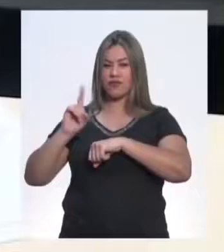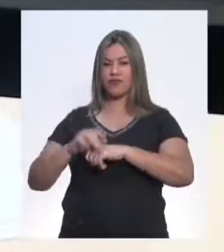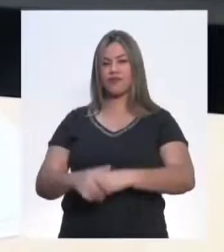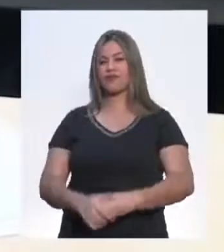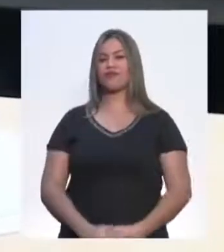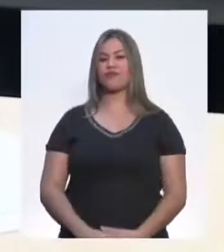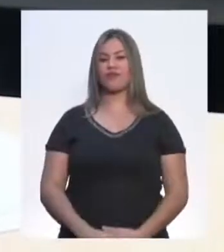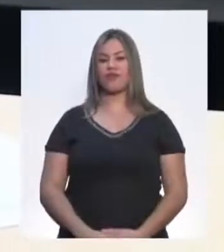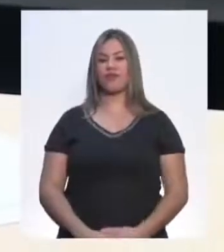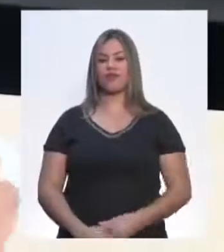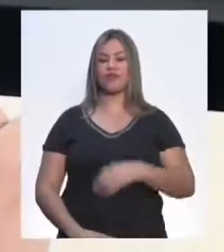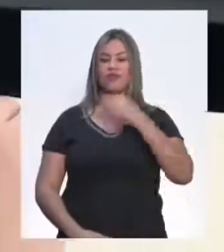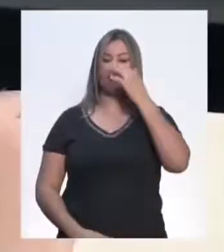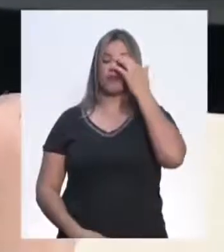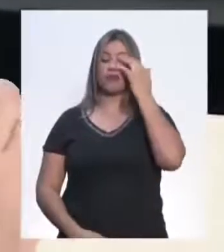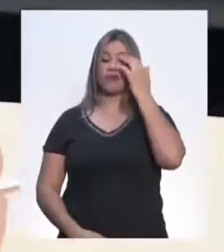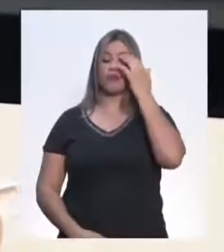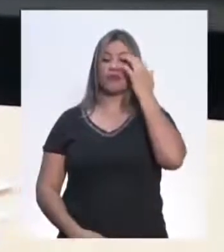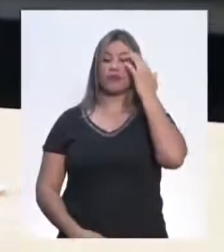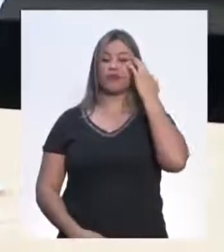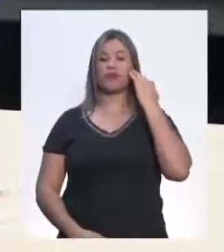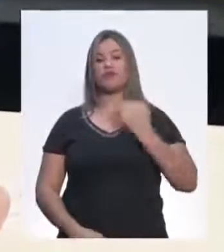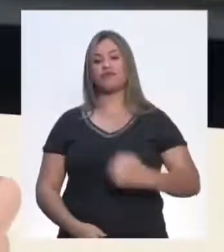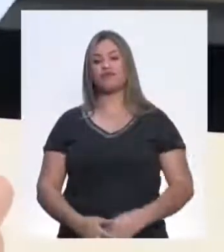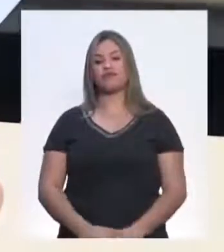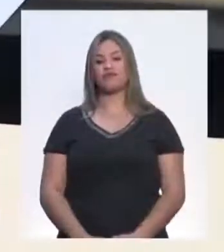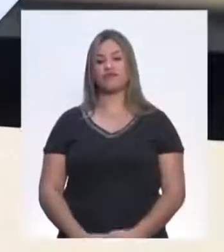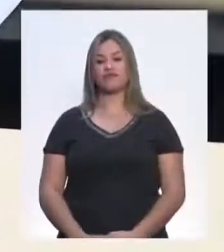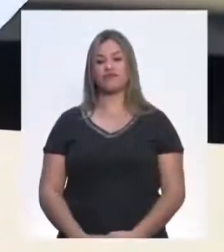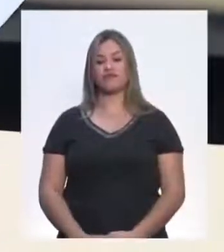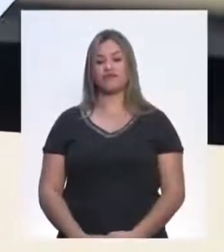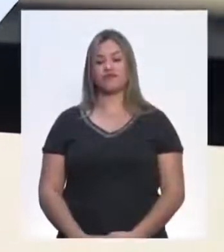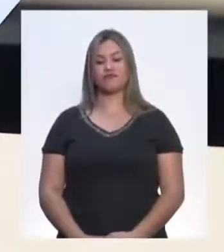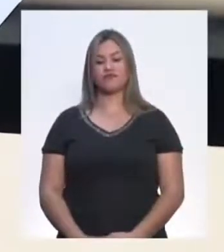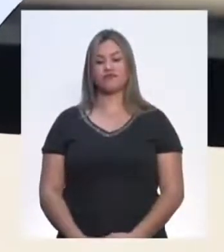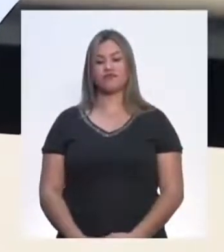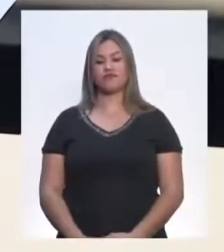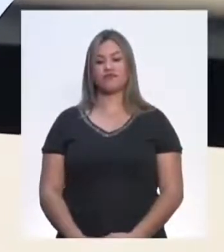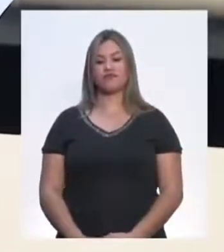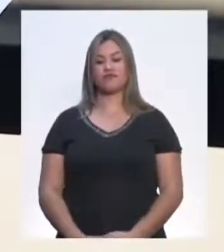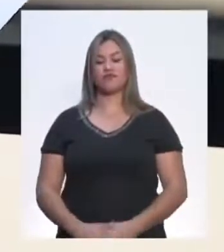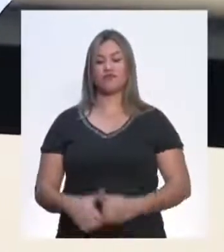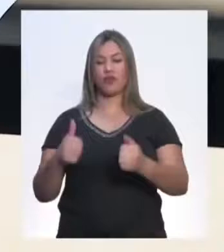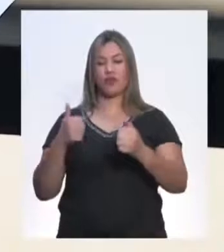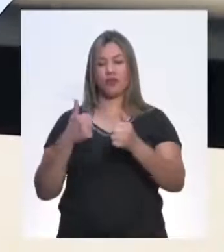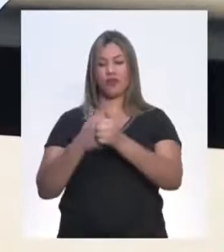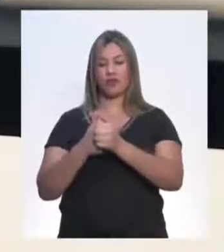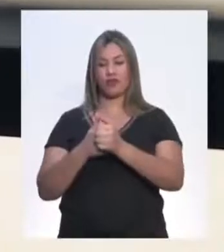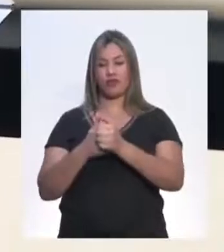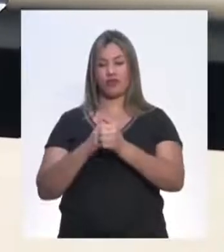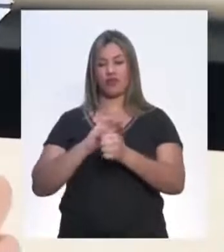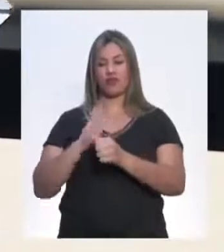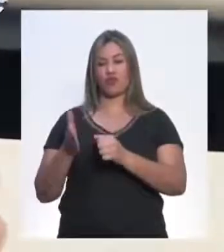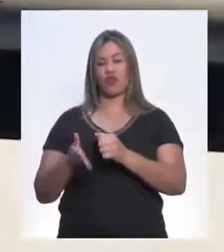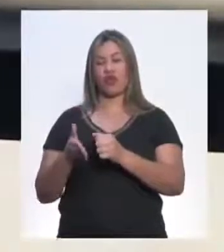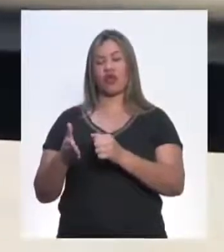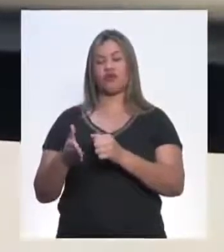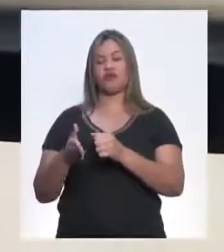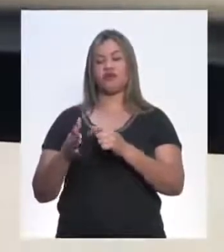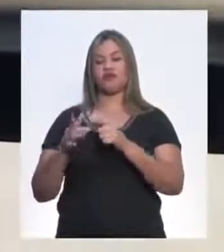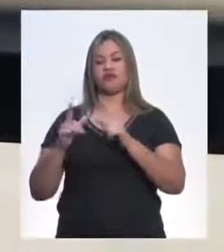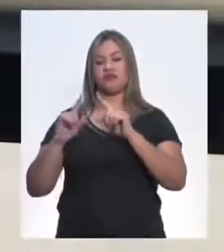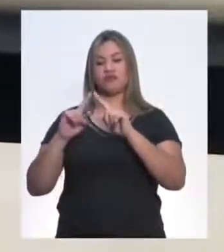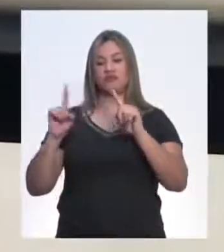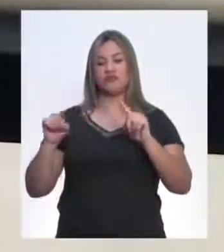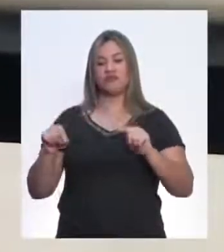ó. Esse aqui, ó, isso, esse aqui, ó. Então, eu tenho que está ao lado do quadrado, correto? Isso, do lado do quadrado, em cinza. Eu quero saber